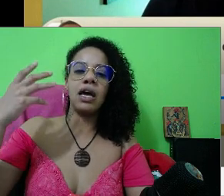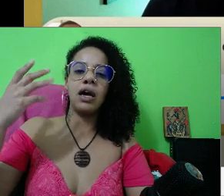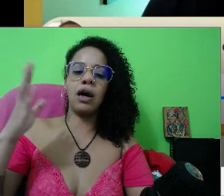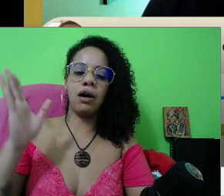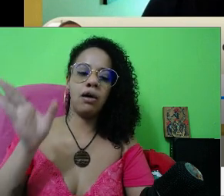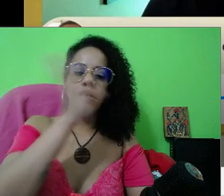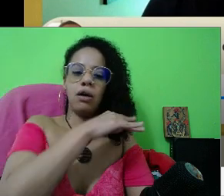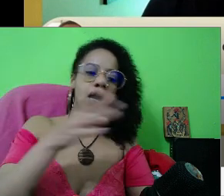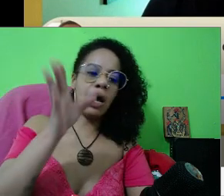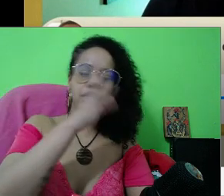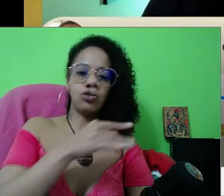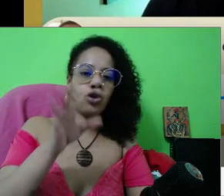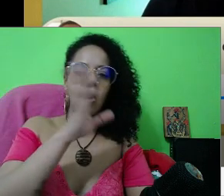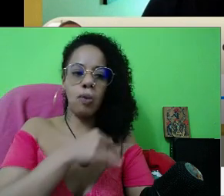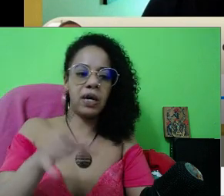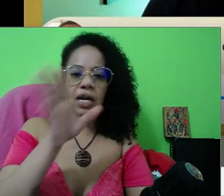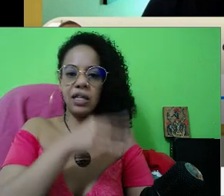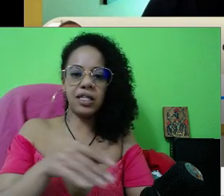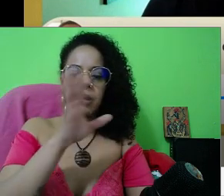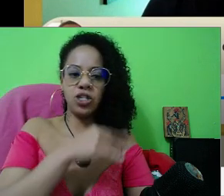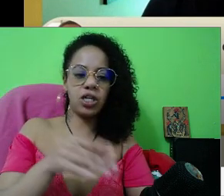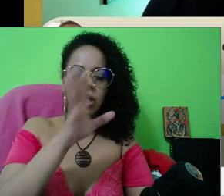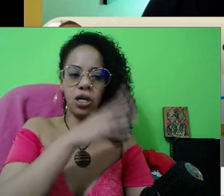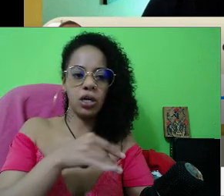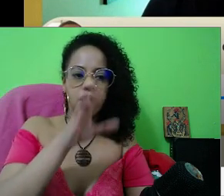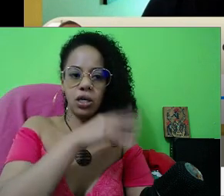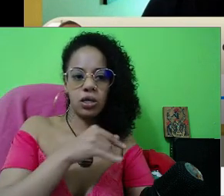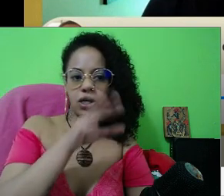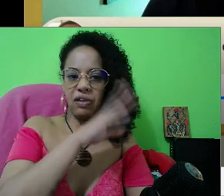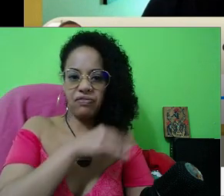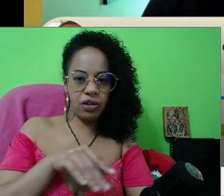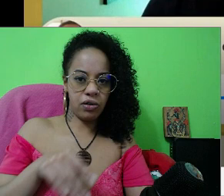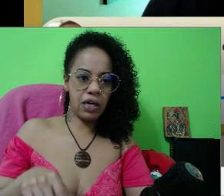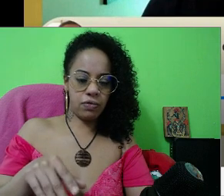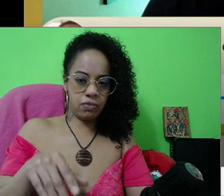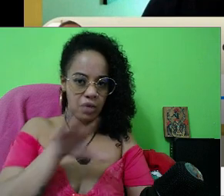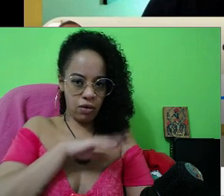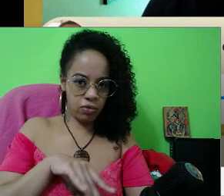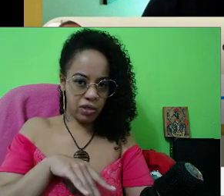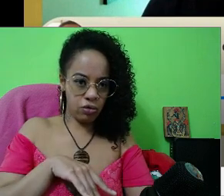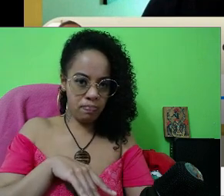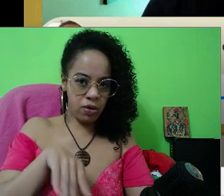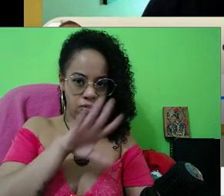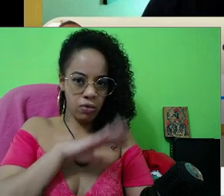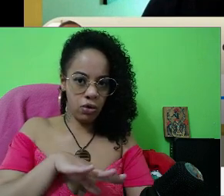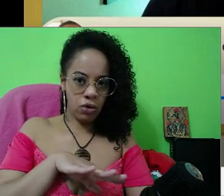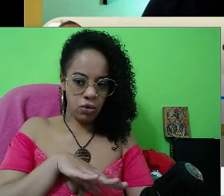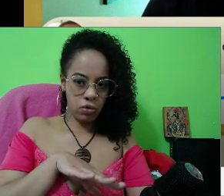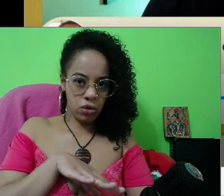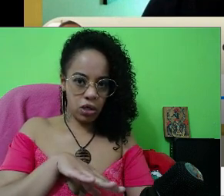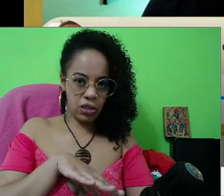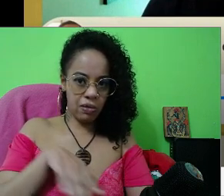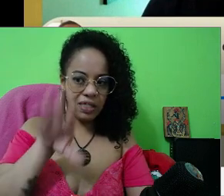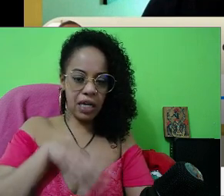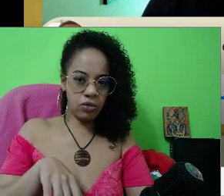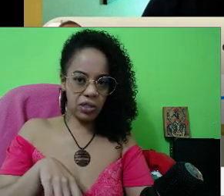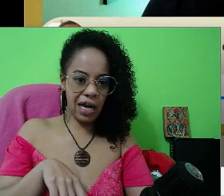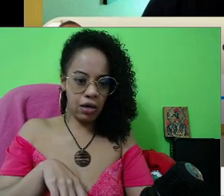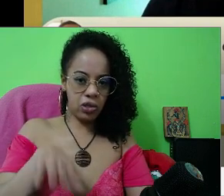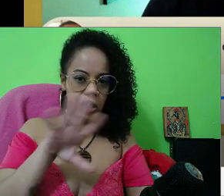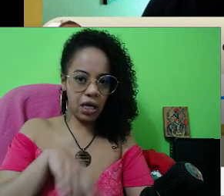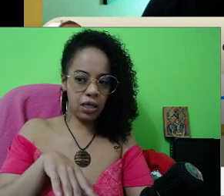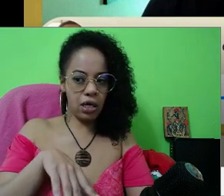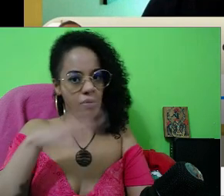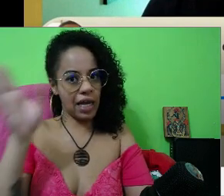Unidos né as Europa né das partes que enfim os europeus que são